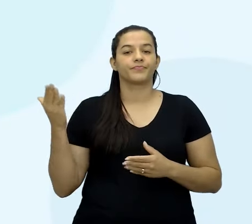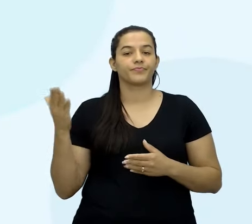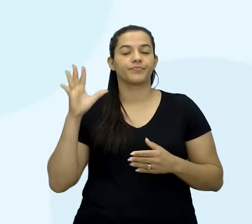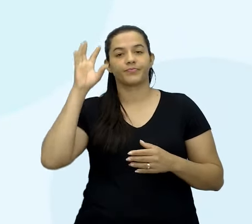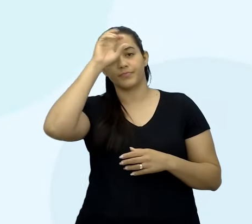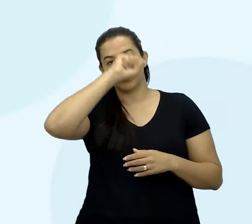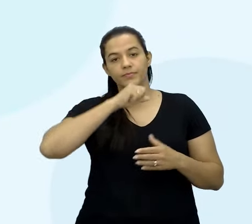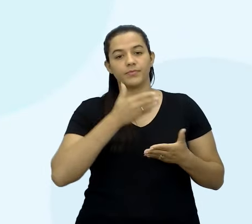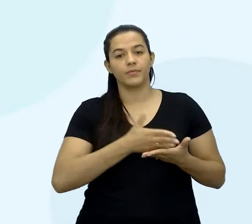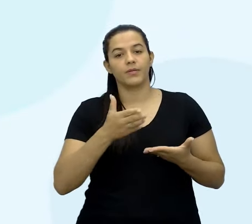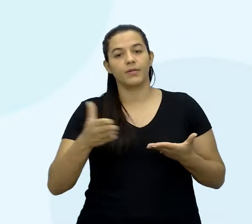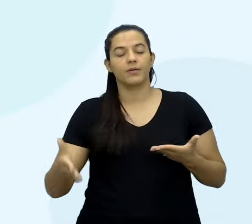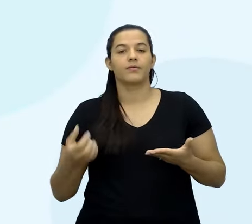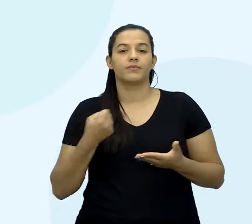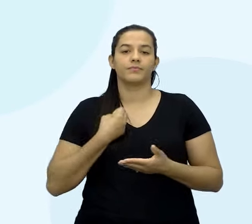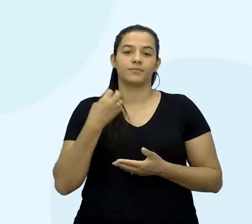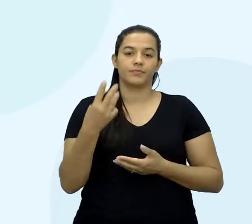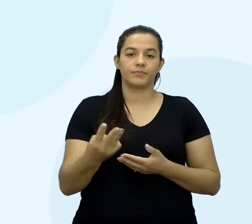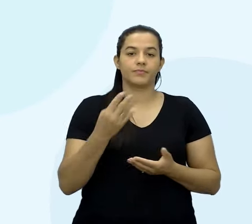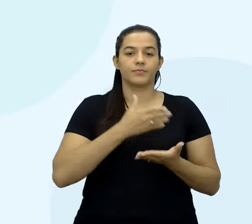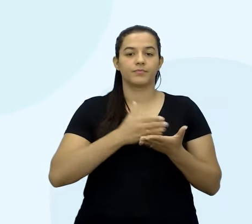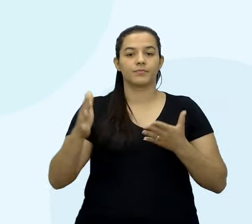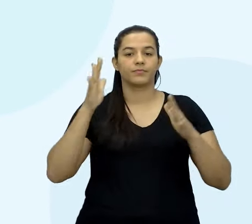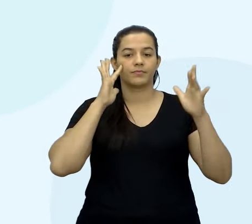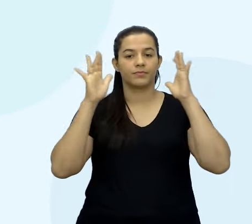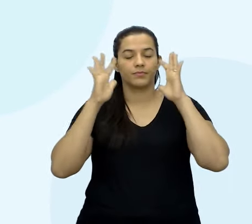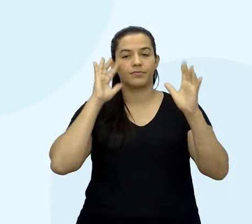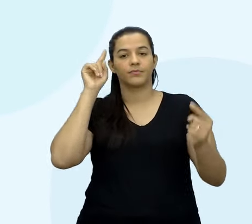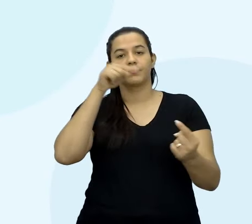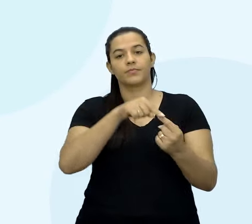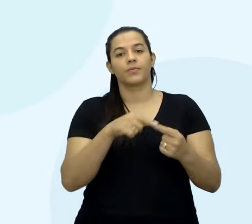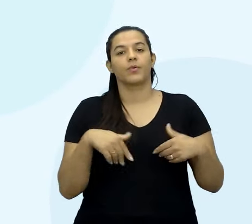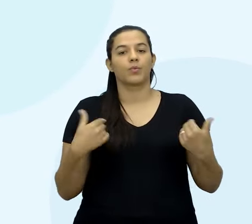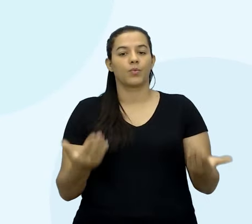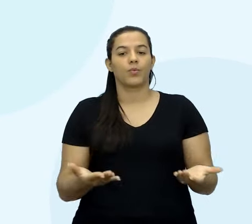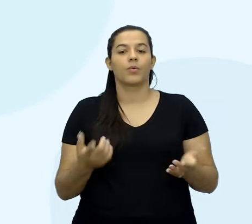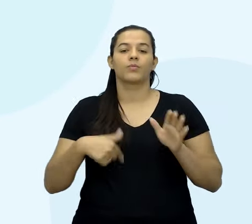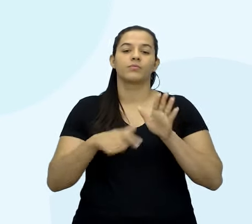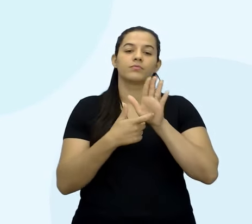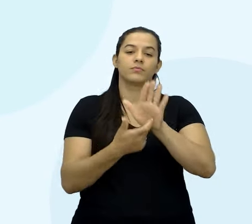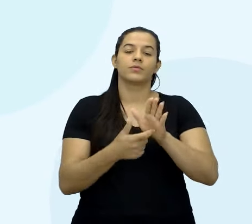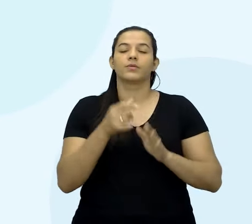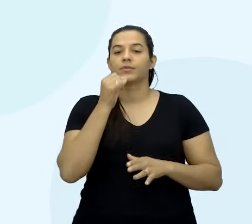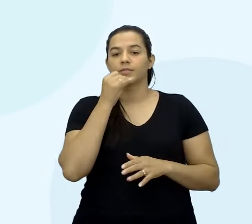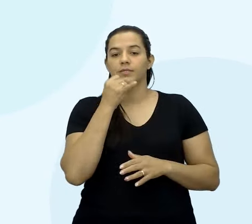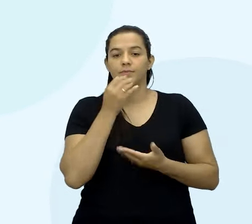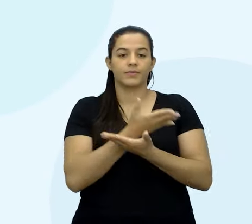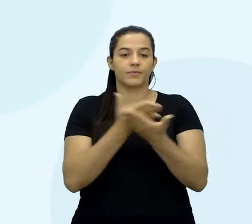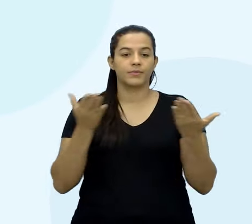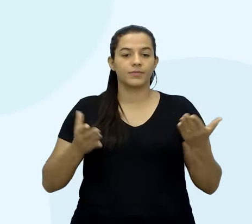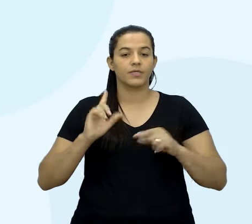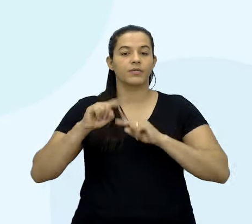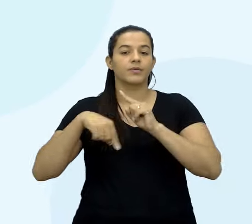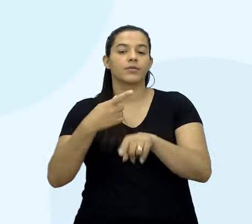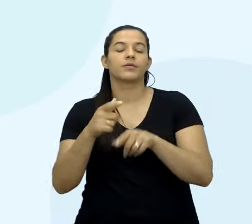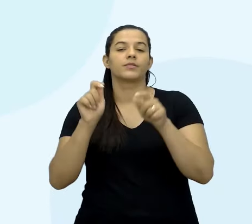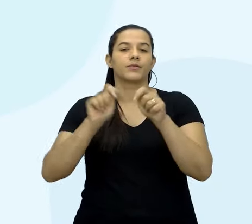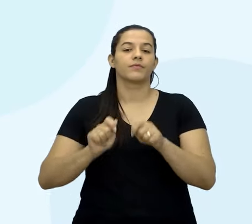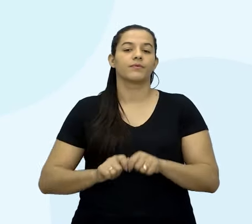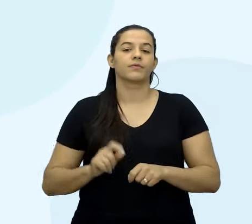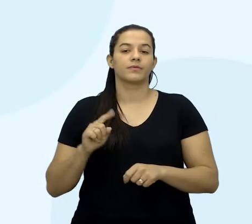começou a atividade 3, começou a refletir sobre o público-alvo da nossa pesquisa. Apresentei um exemplo para vocês. E o que a gente vai fazer